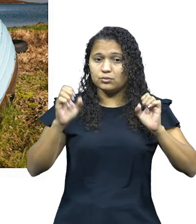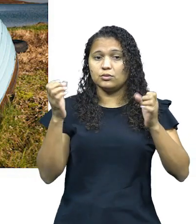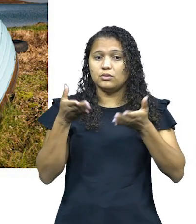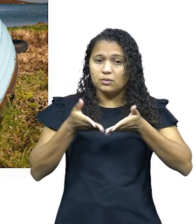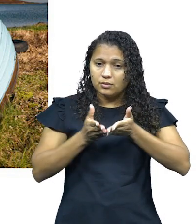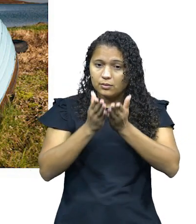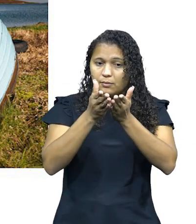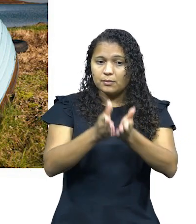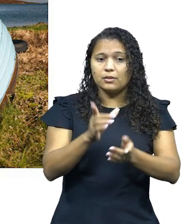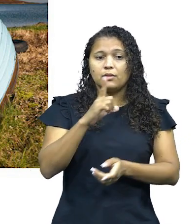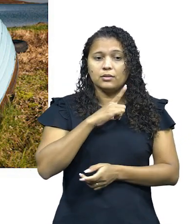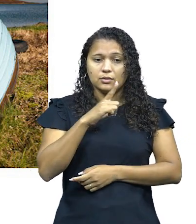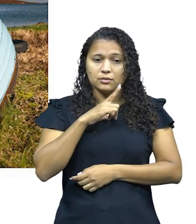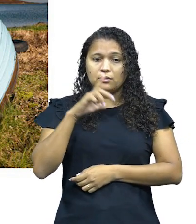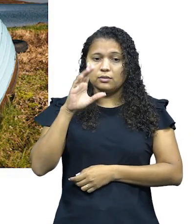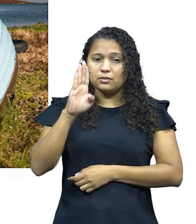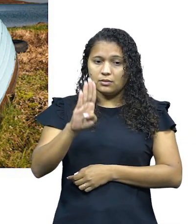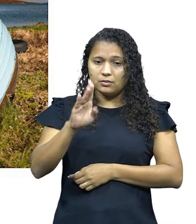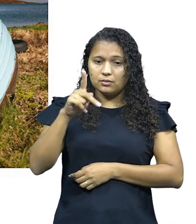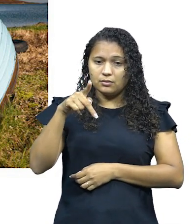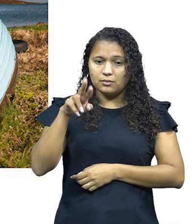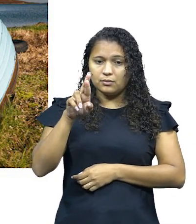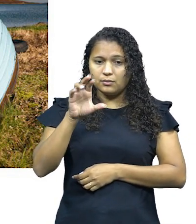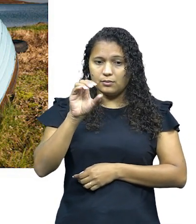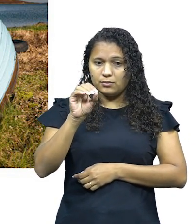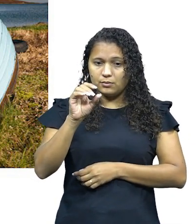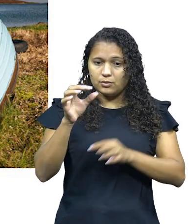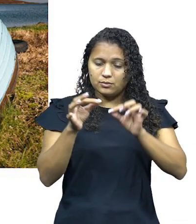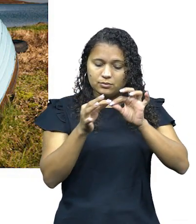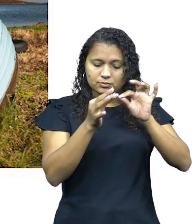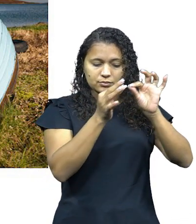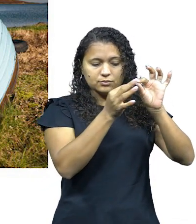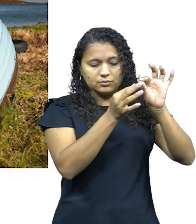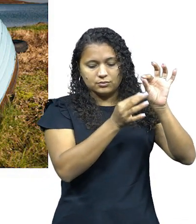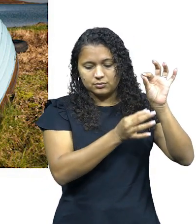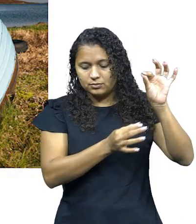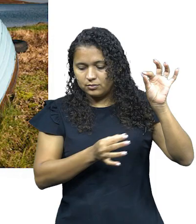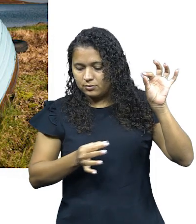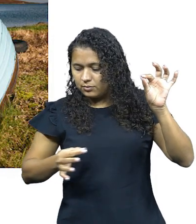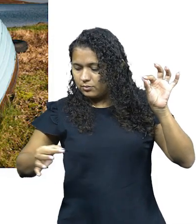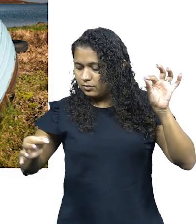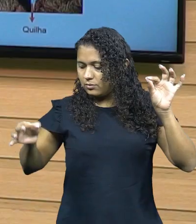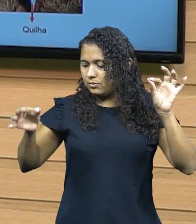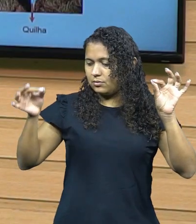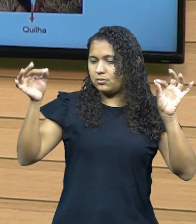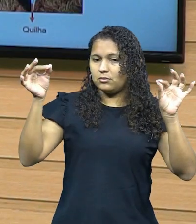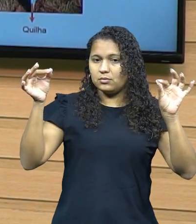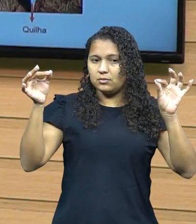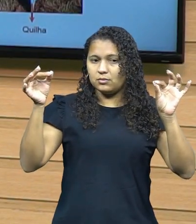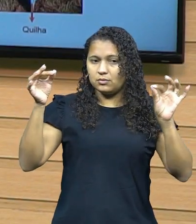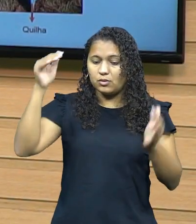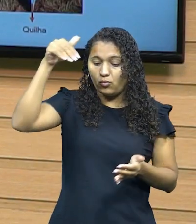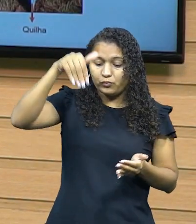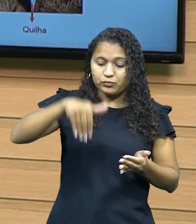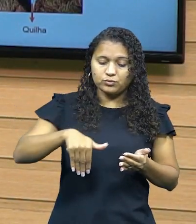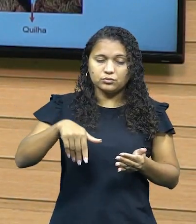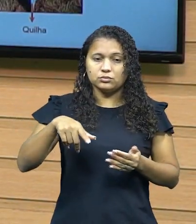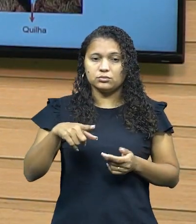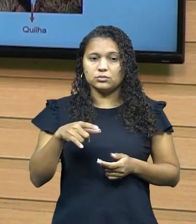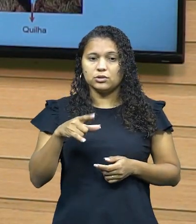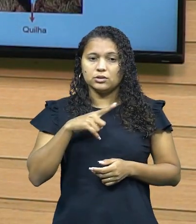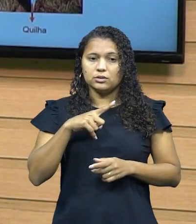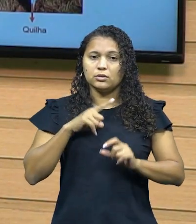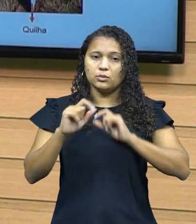ela vai da proa à popa, e fica na parte inferior do barco. A quilha, ela